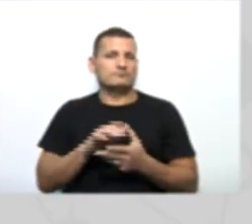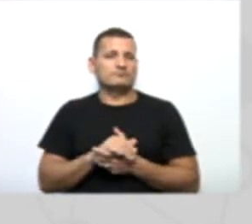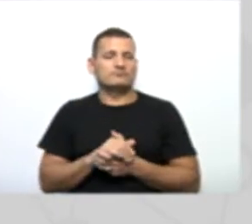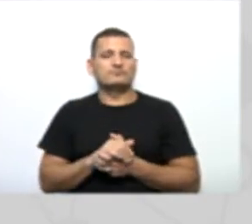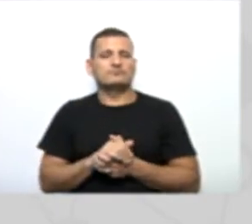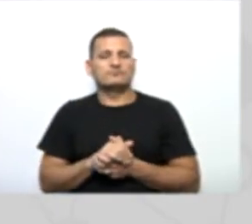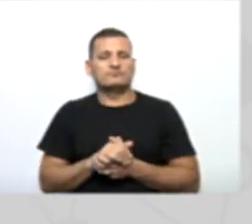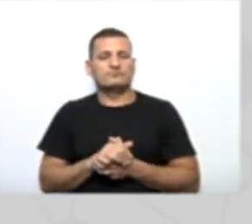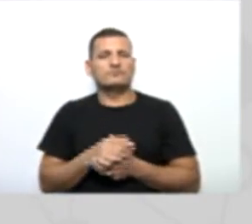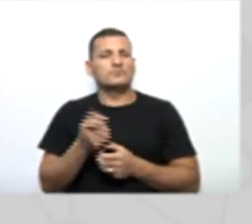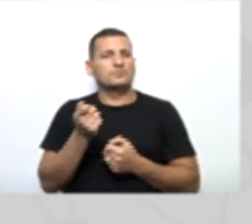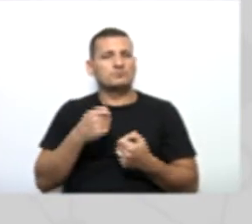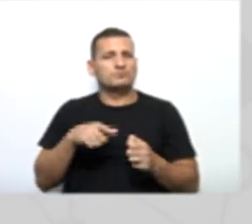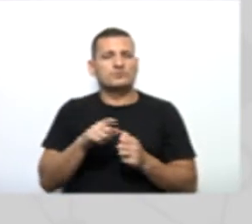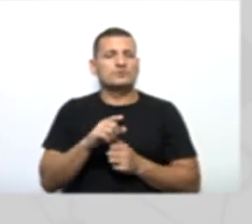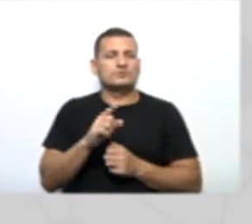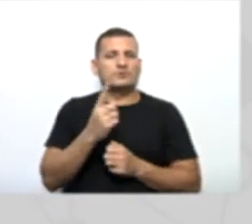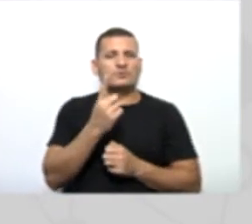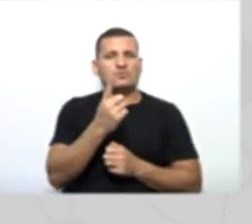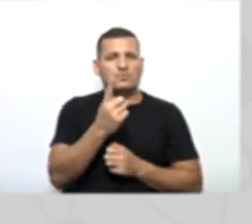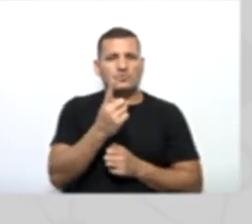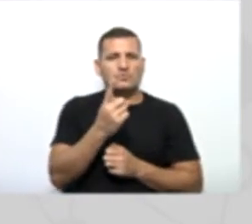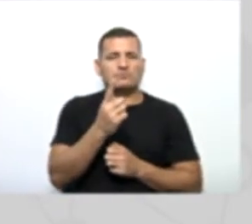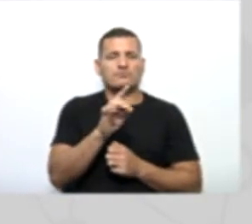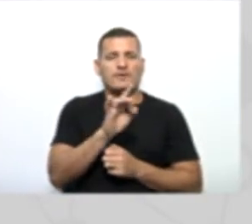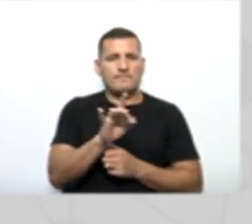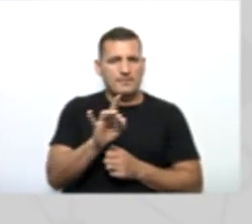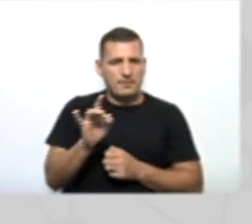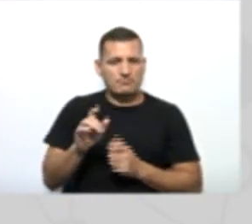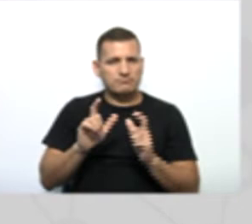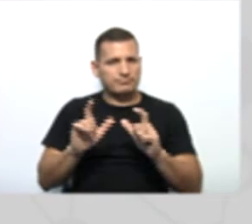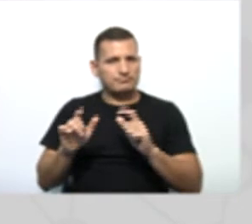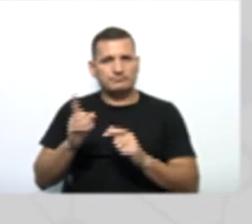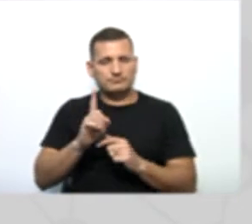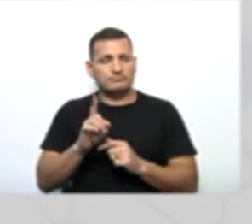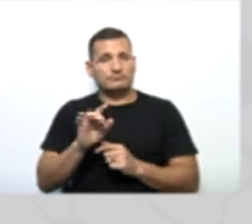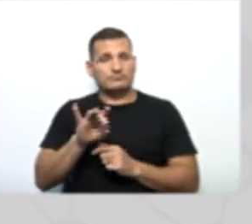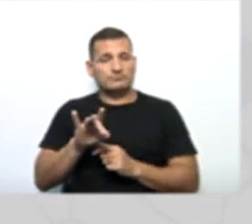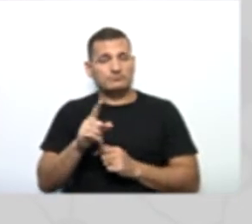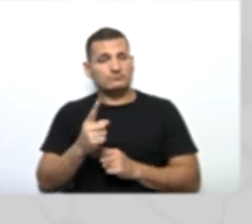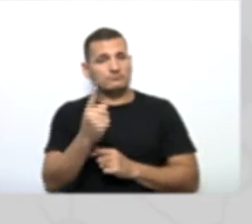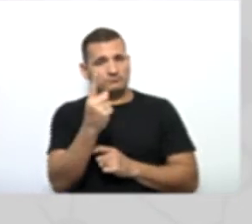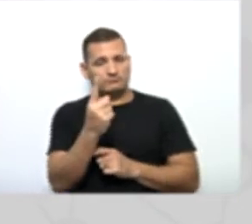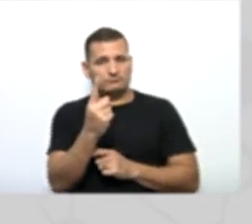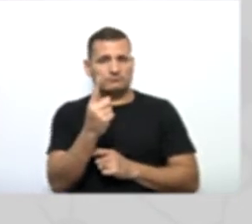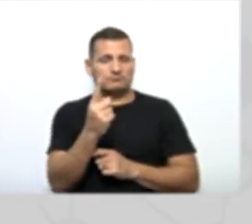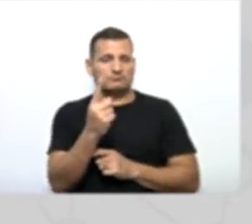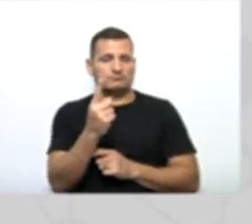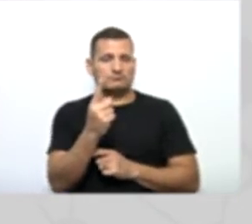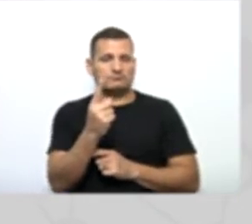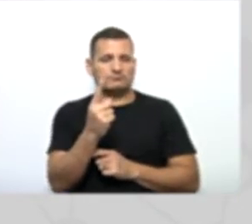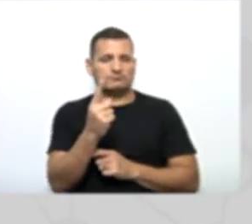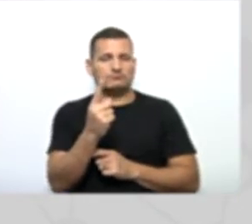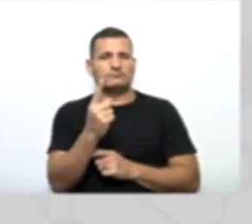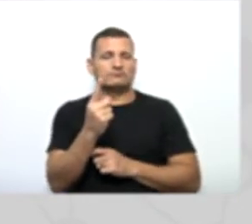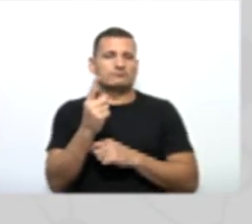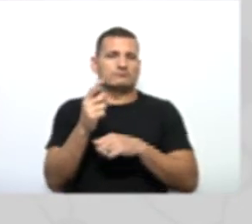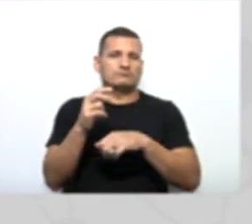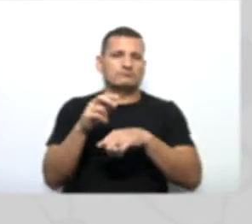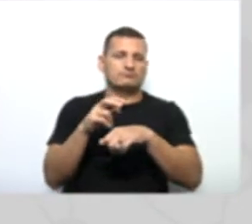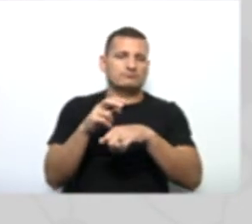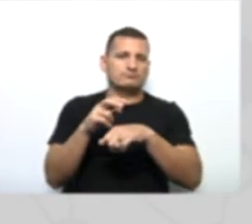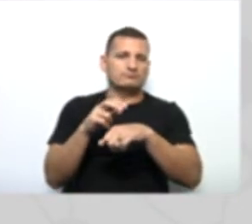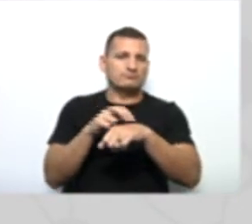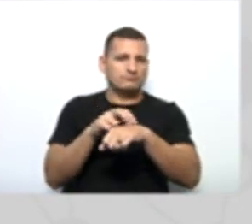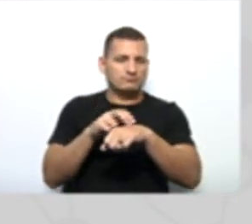um círculo para cada um desses agentes. Basta um círculo apenas com o verde, com